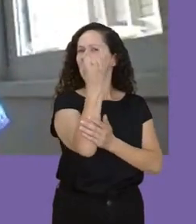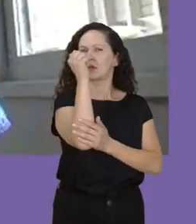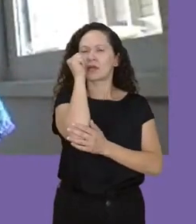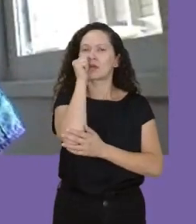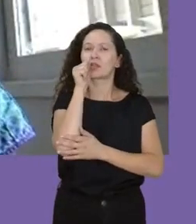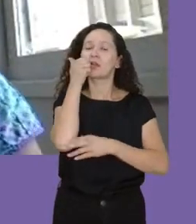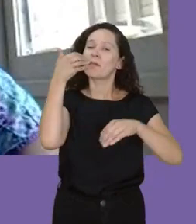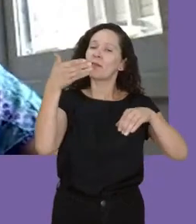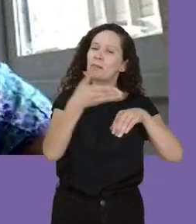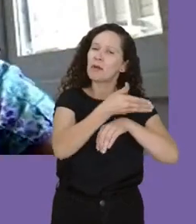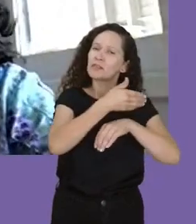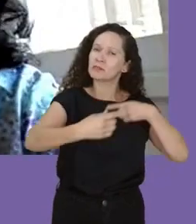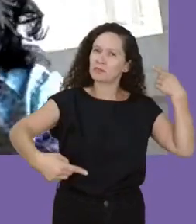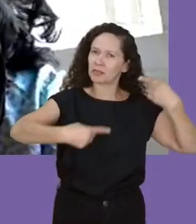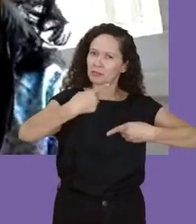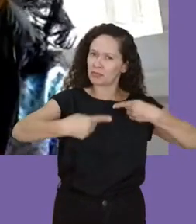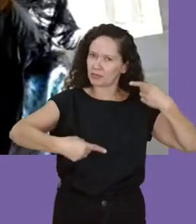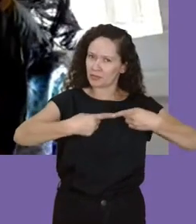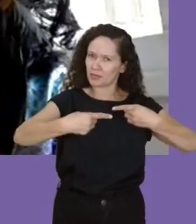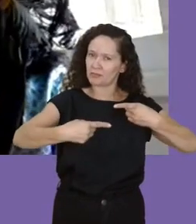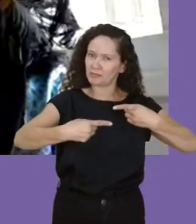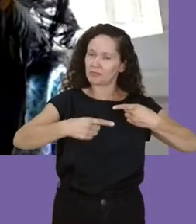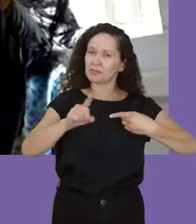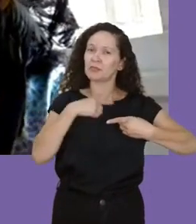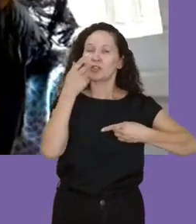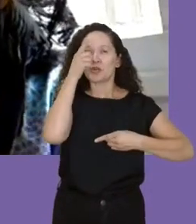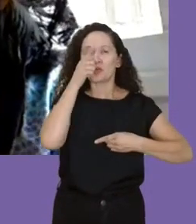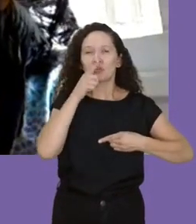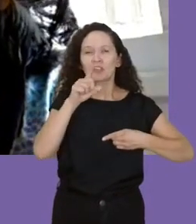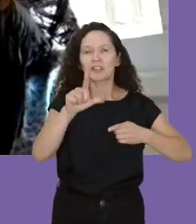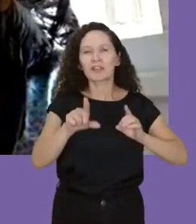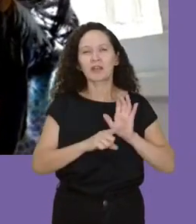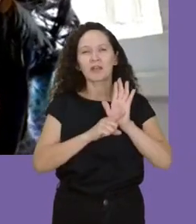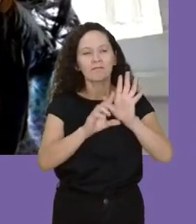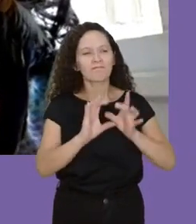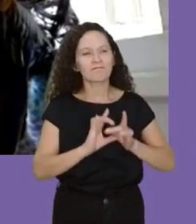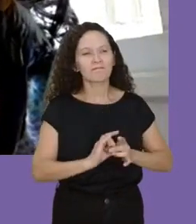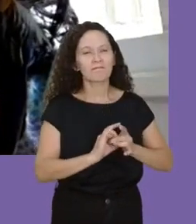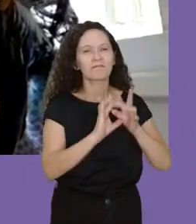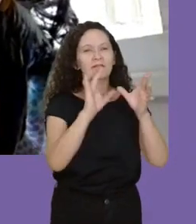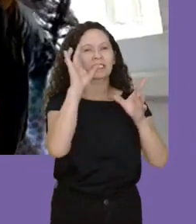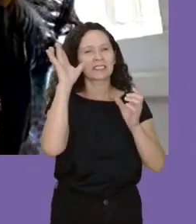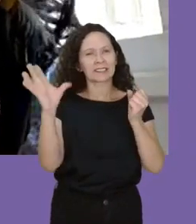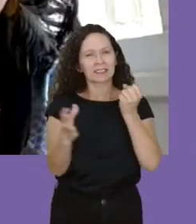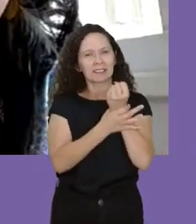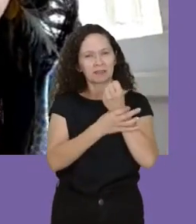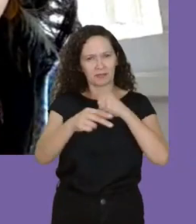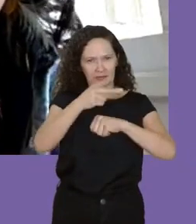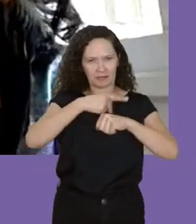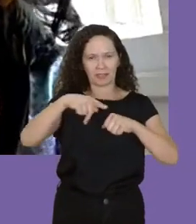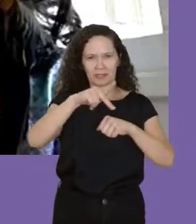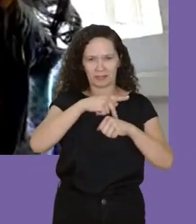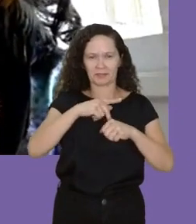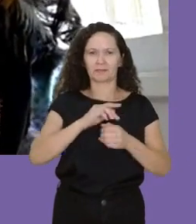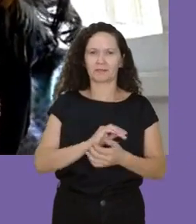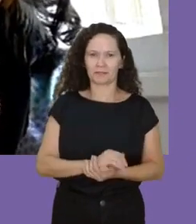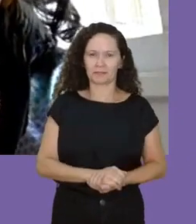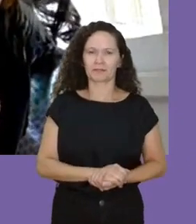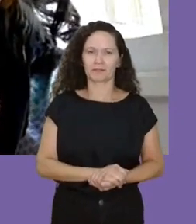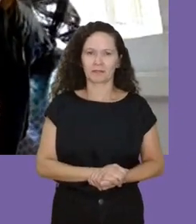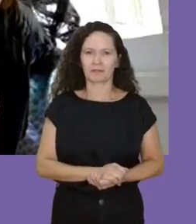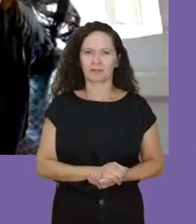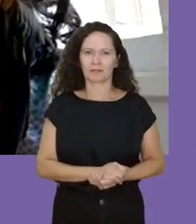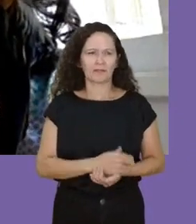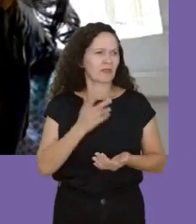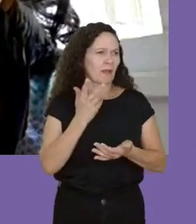da participação política das mulheres, da gente ter uma democracia plena no país, independente do que